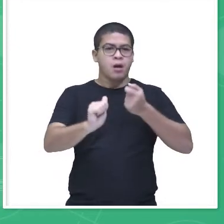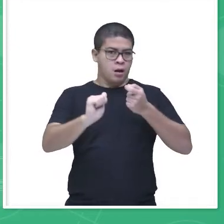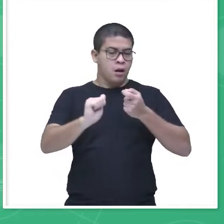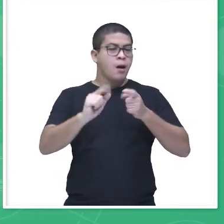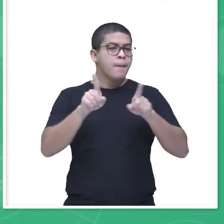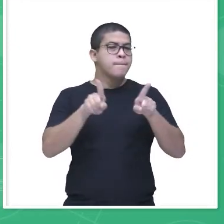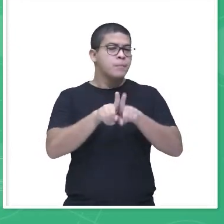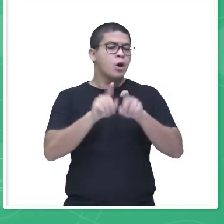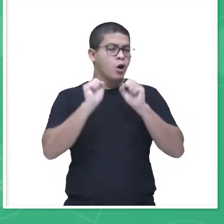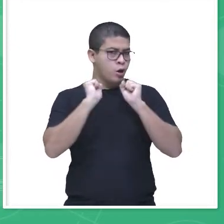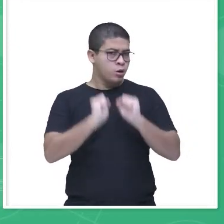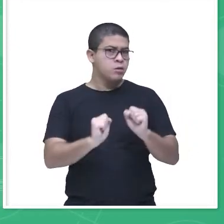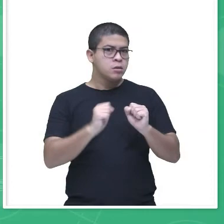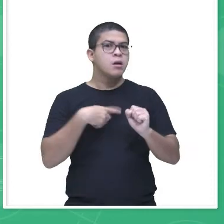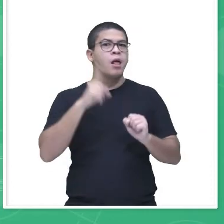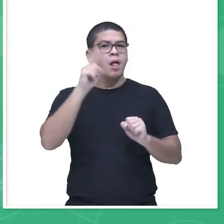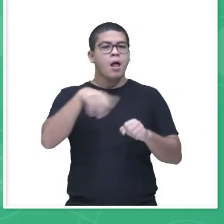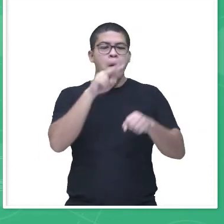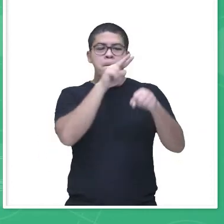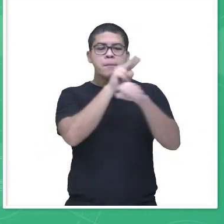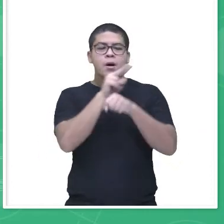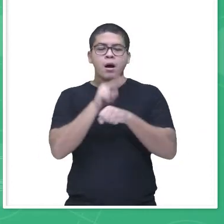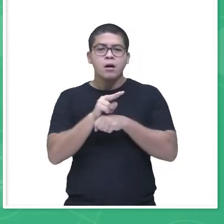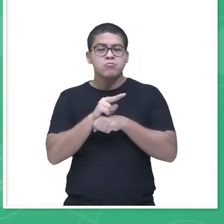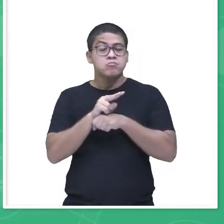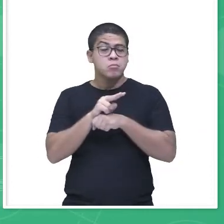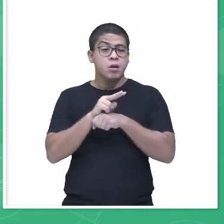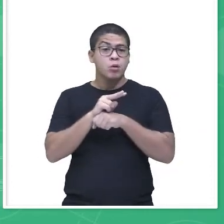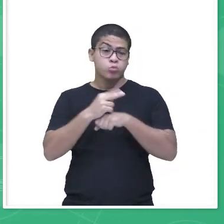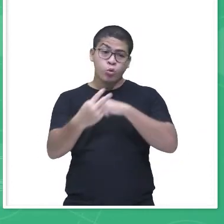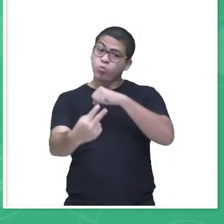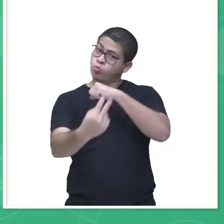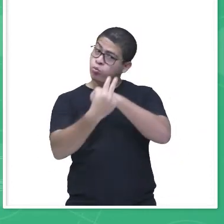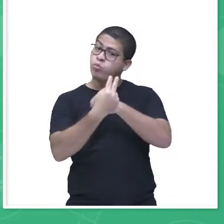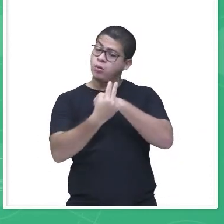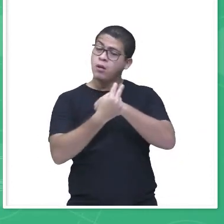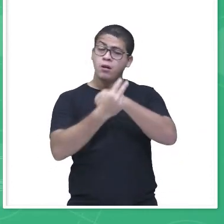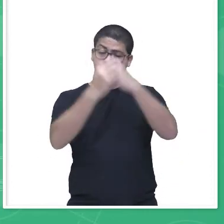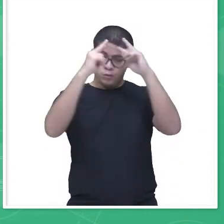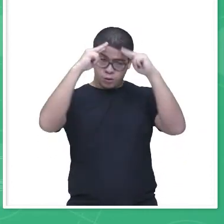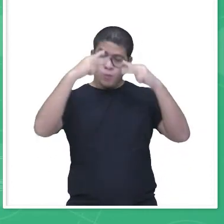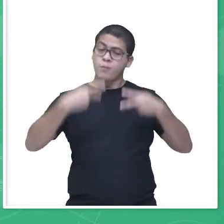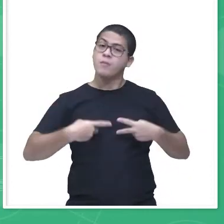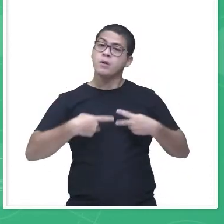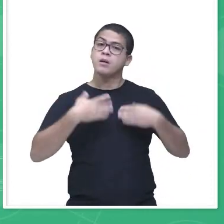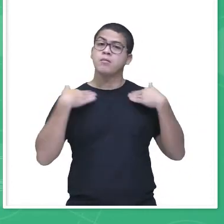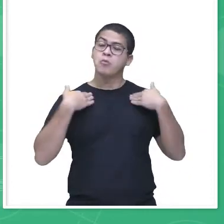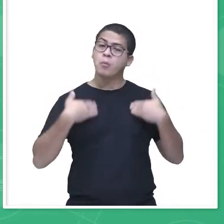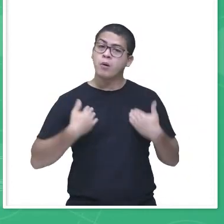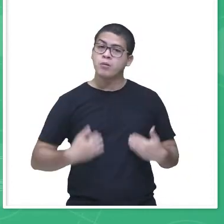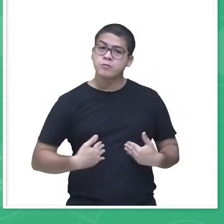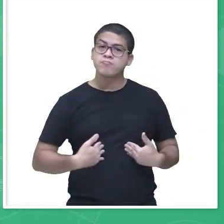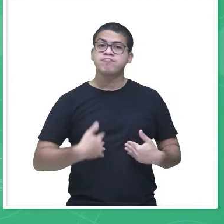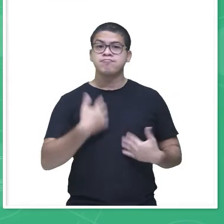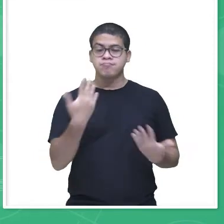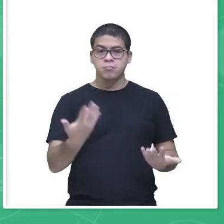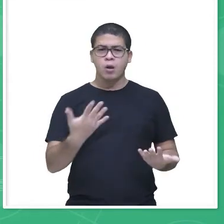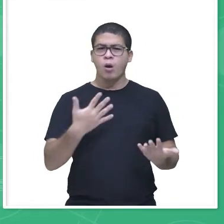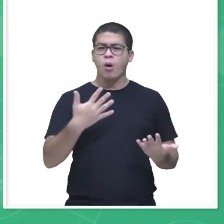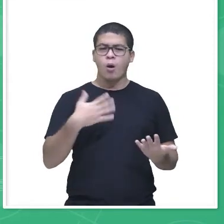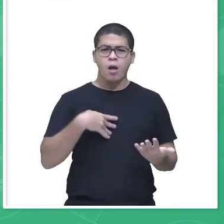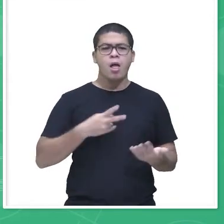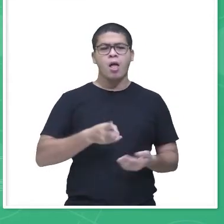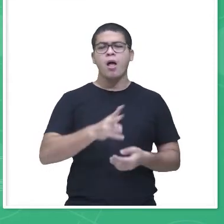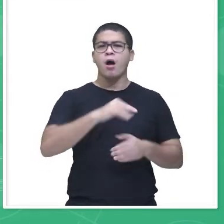física também é um ato higiênico, pessoal. E para você fazer isso de uma forma bem completa, muito boa,